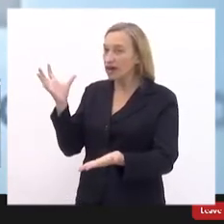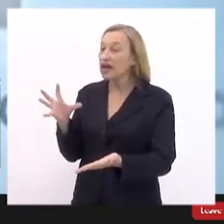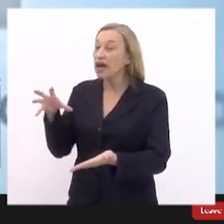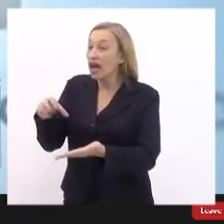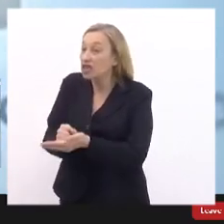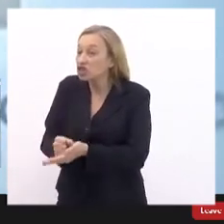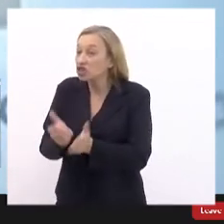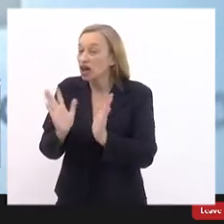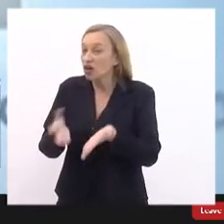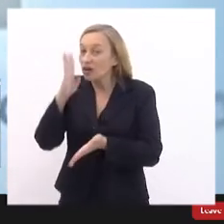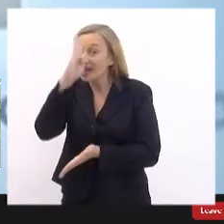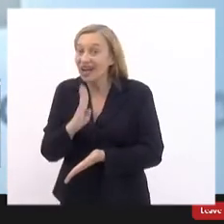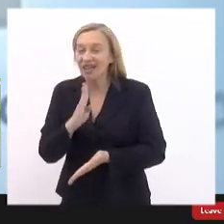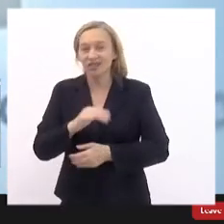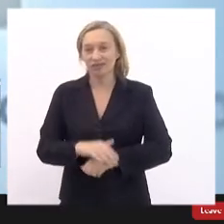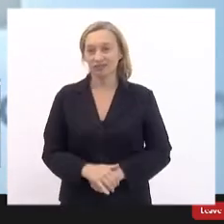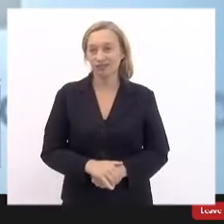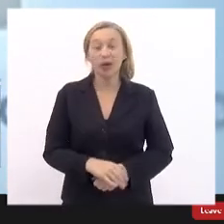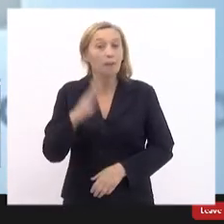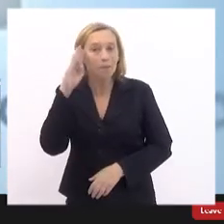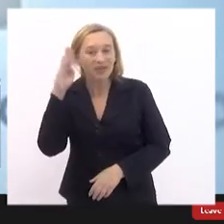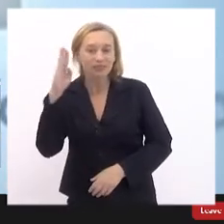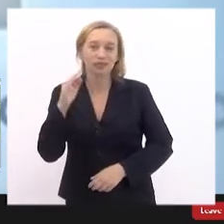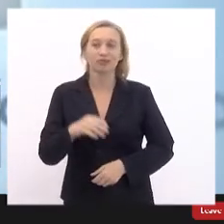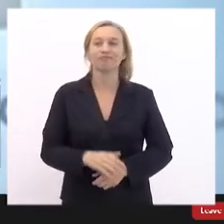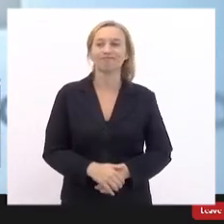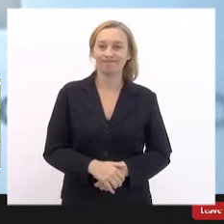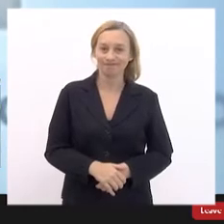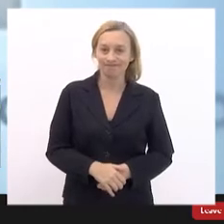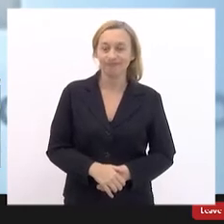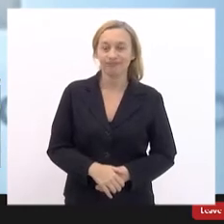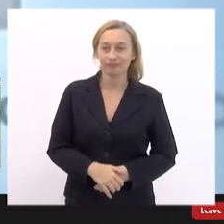dela gratuitamente. Isso é fundamental.